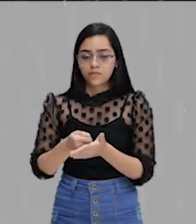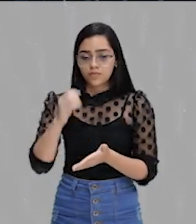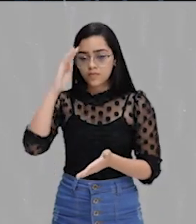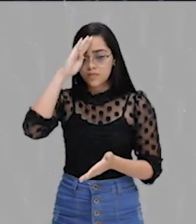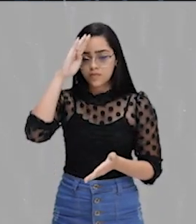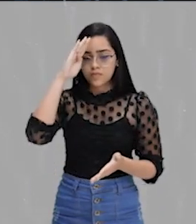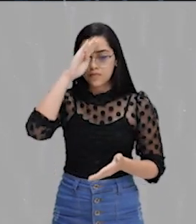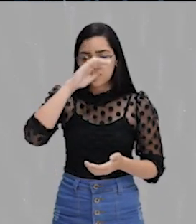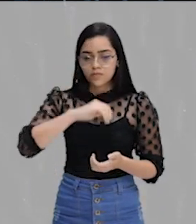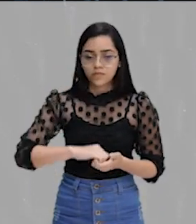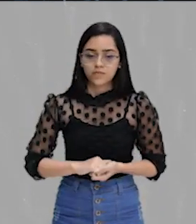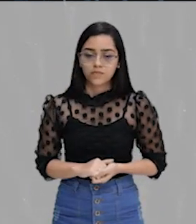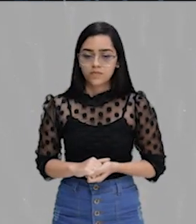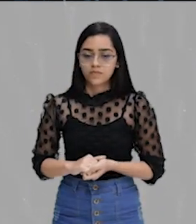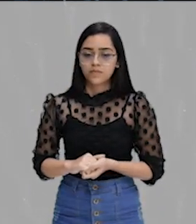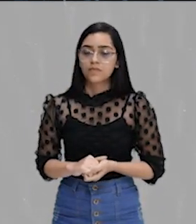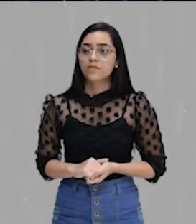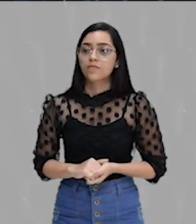período da ditadura militar,